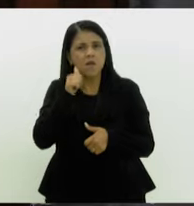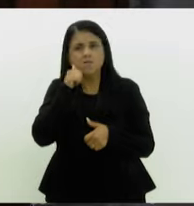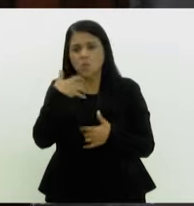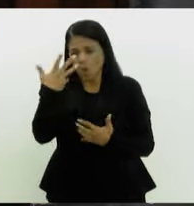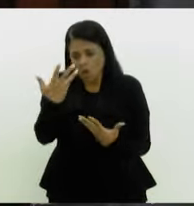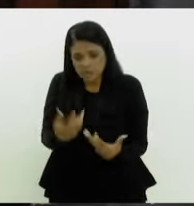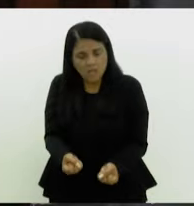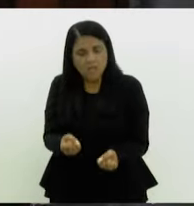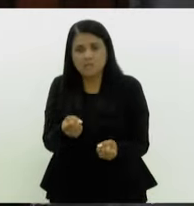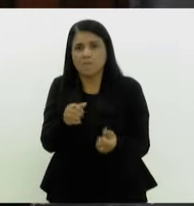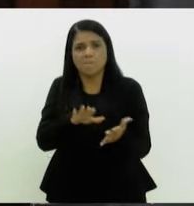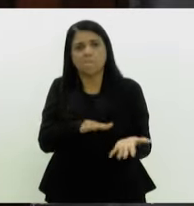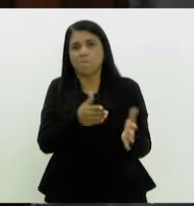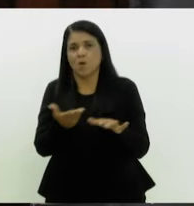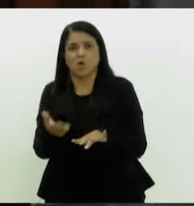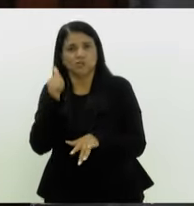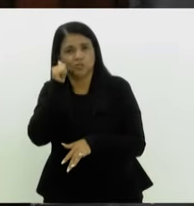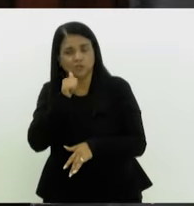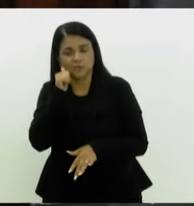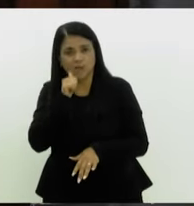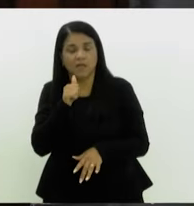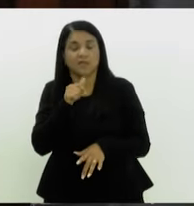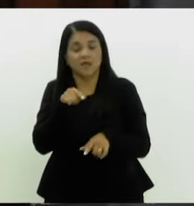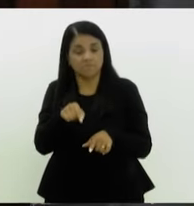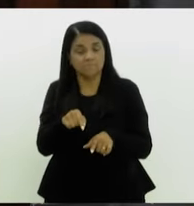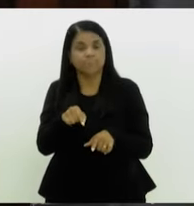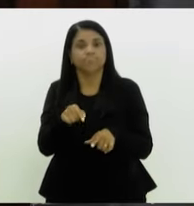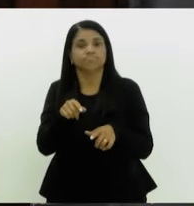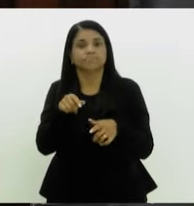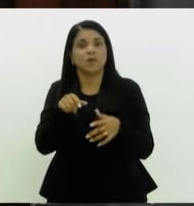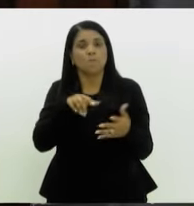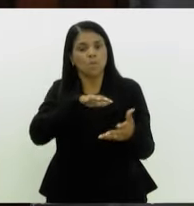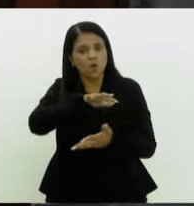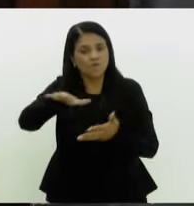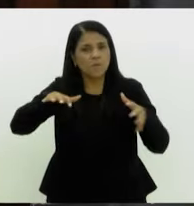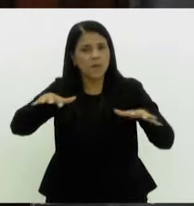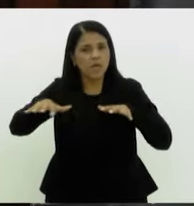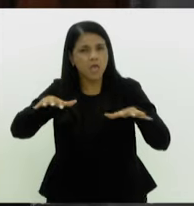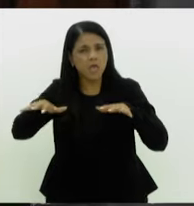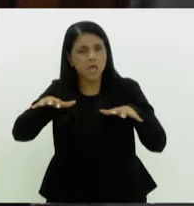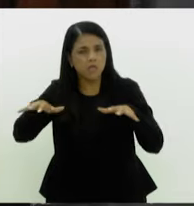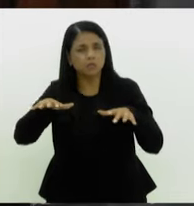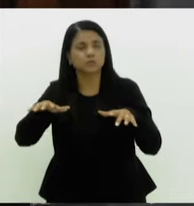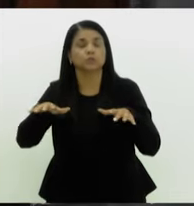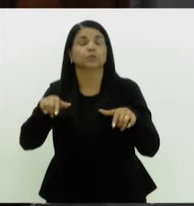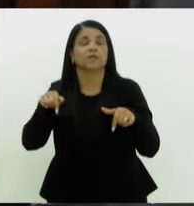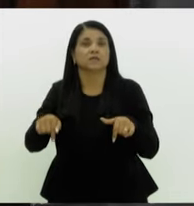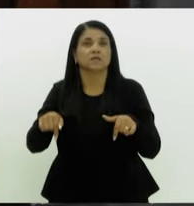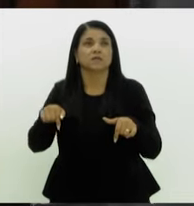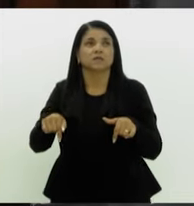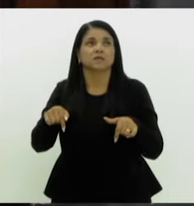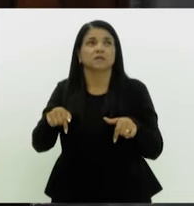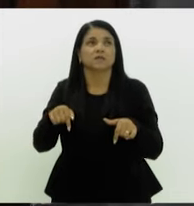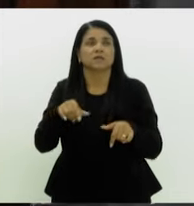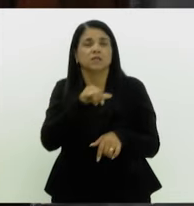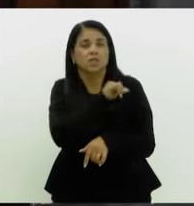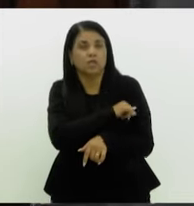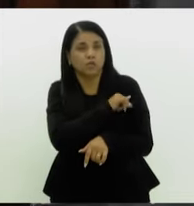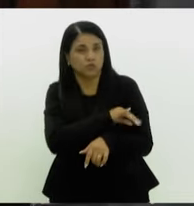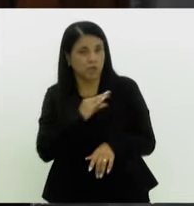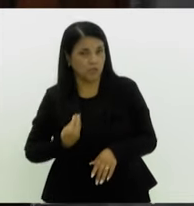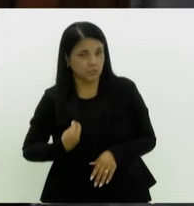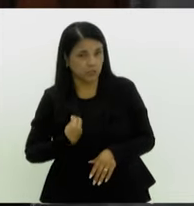essa marcha gerou a delegacia das mulheres lá a primeira foi em São Paulo aqui no Rio de Janeiro tinha um outro nome muito embora ela já